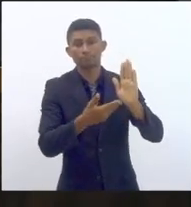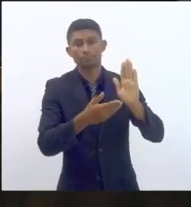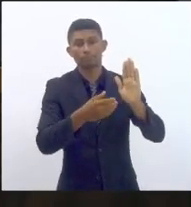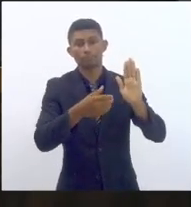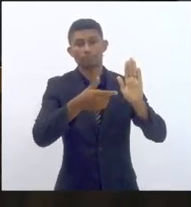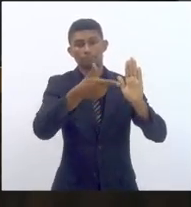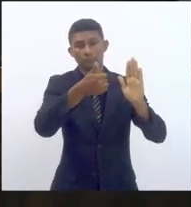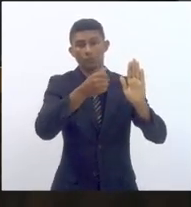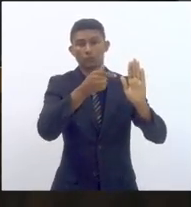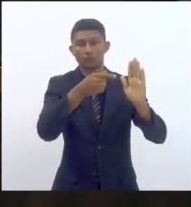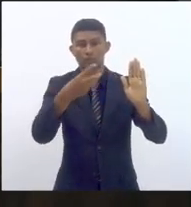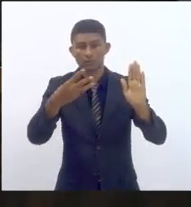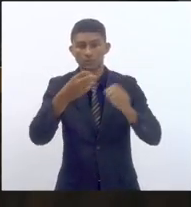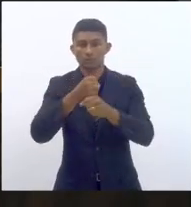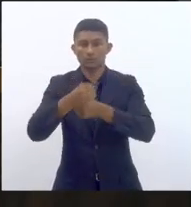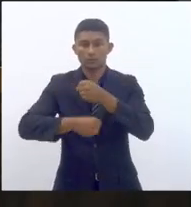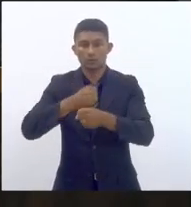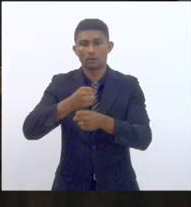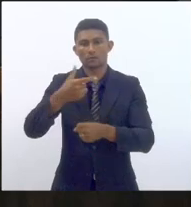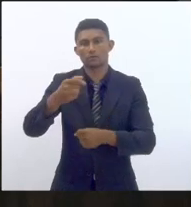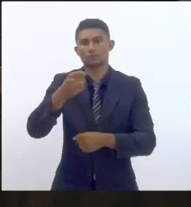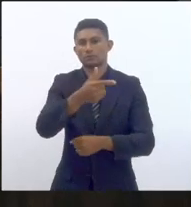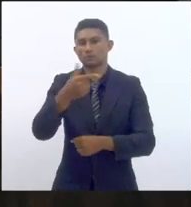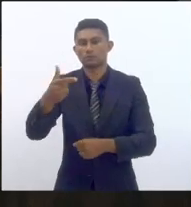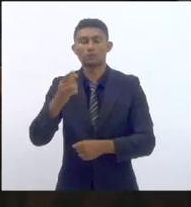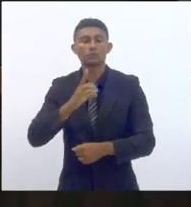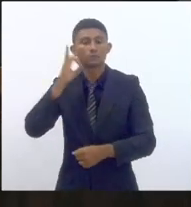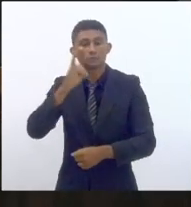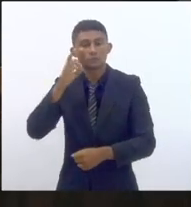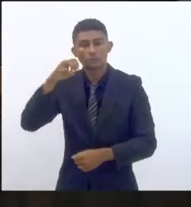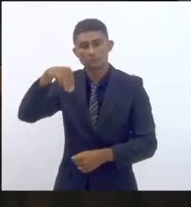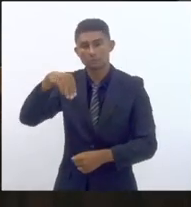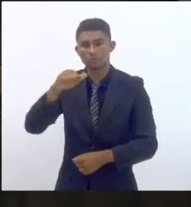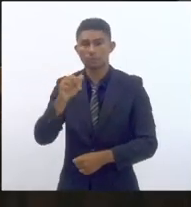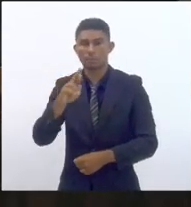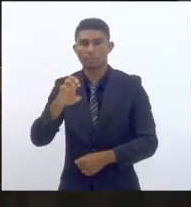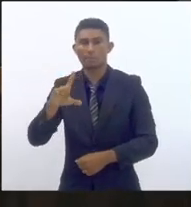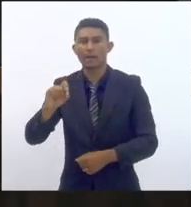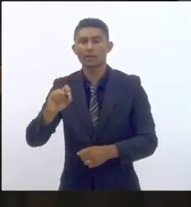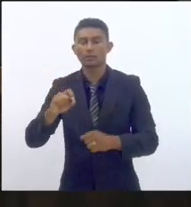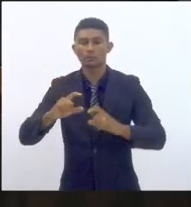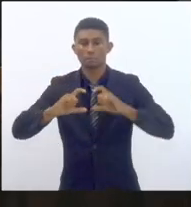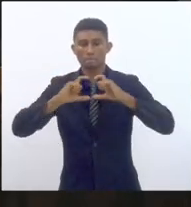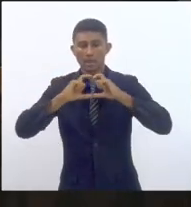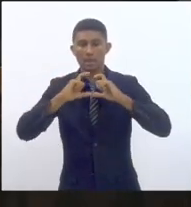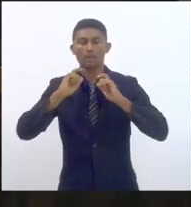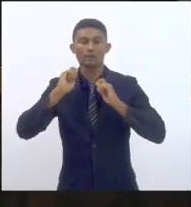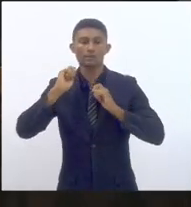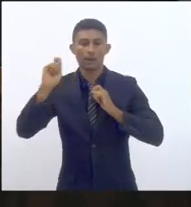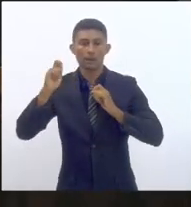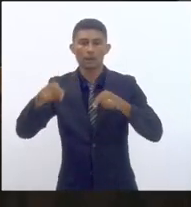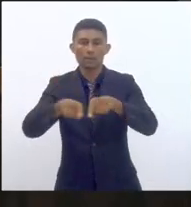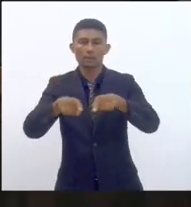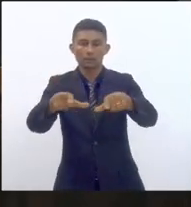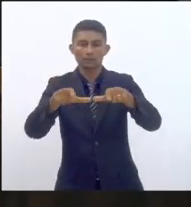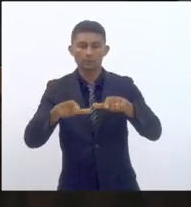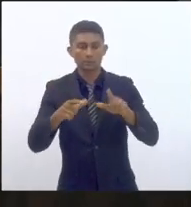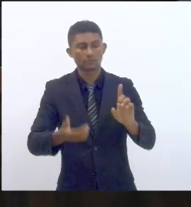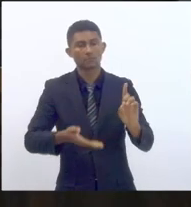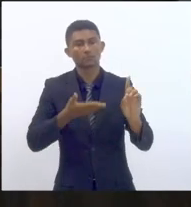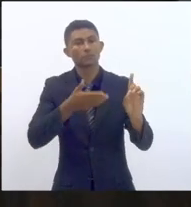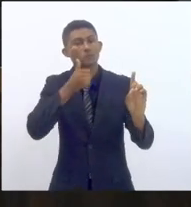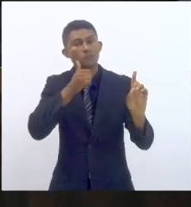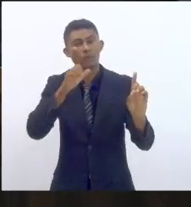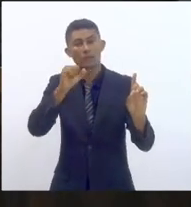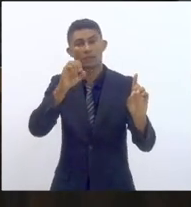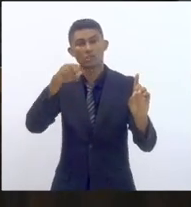número 1273-22, de autoria do deputado Marcelo Cabeleireiro, que concede medalha Tiradentes, respectivo diploma, a senhora